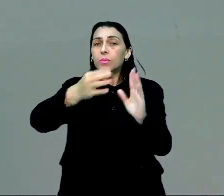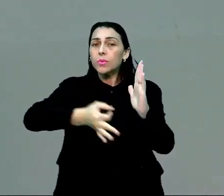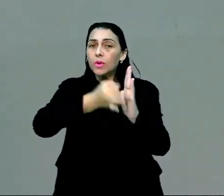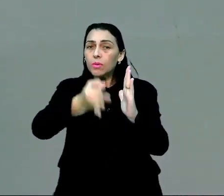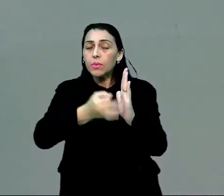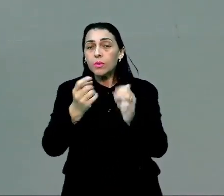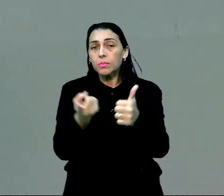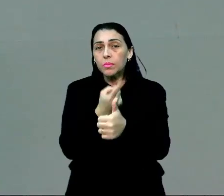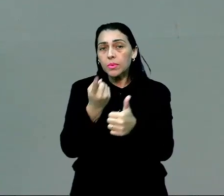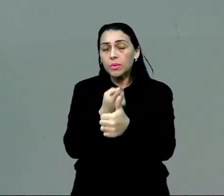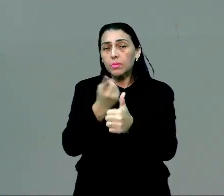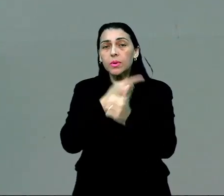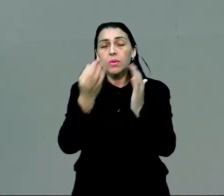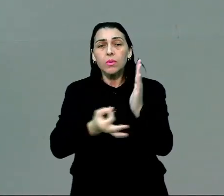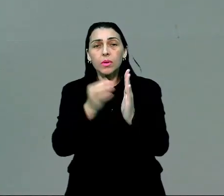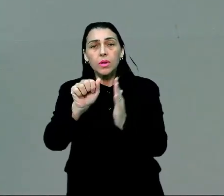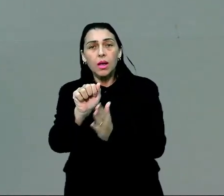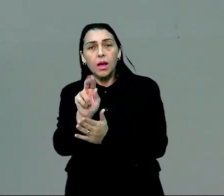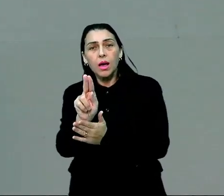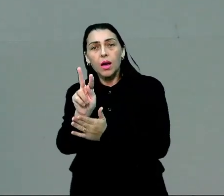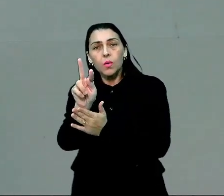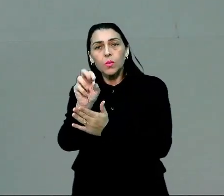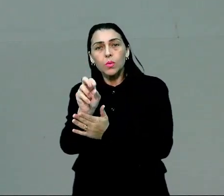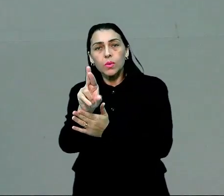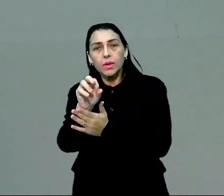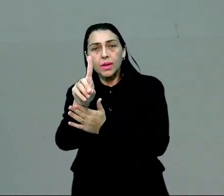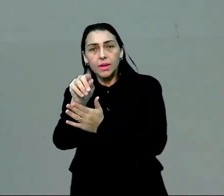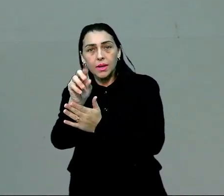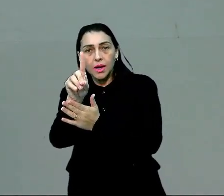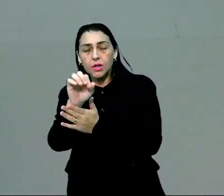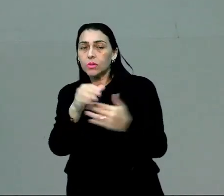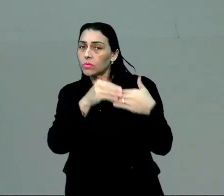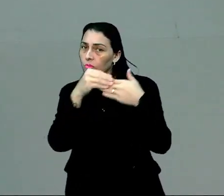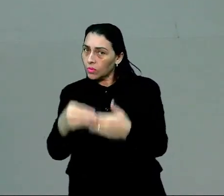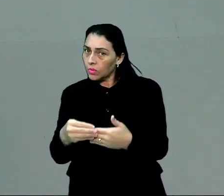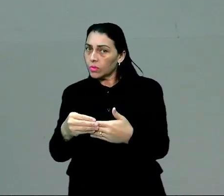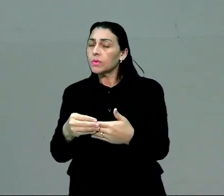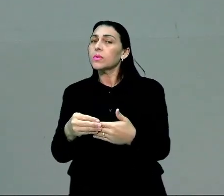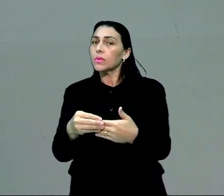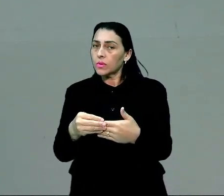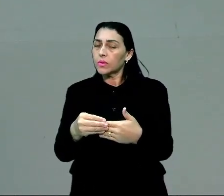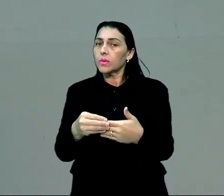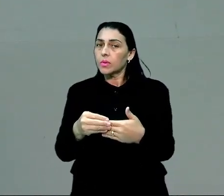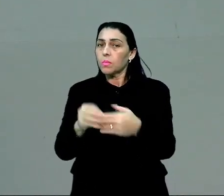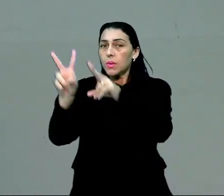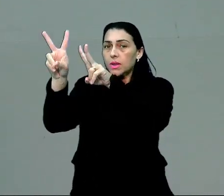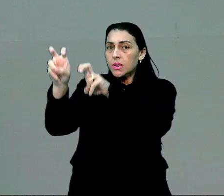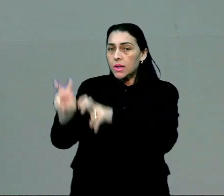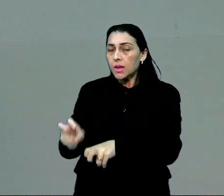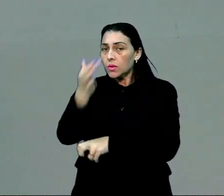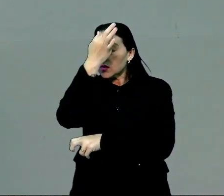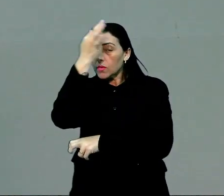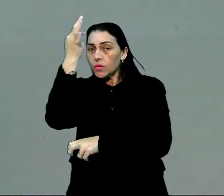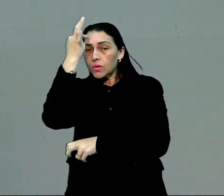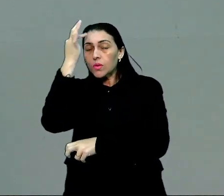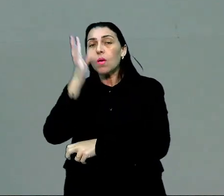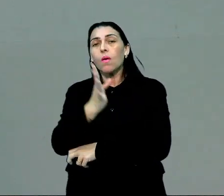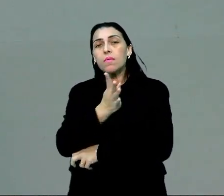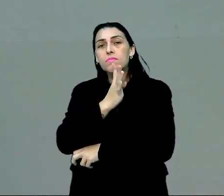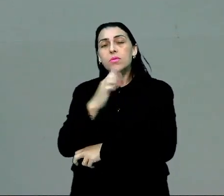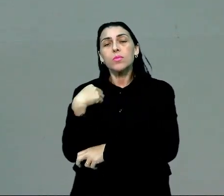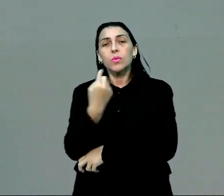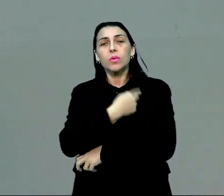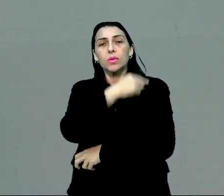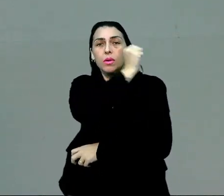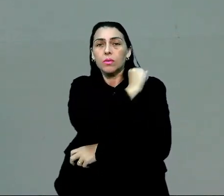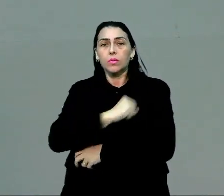O primeiro é um argumento de autoridade, né? Ele trouxe uma afirmação, ele trouxe uma citação de um filósofo muito conhecido por todos,